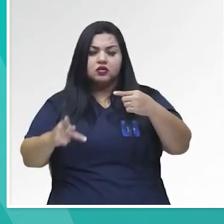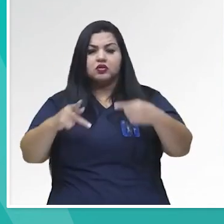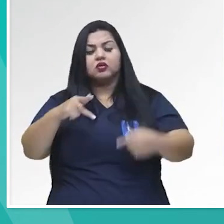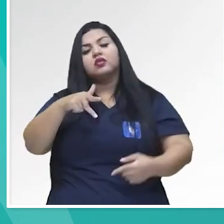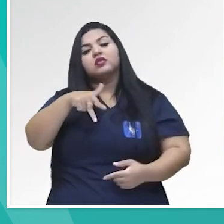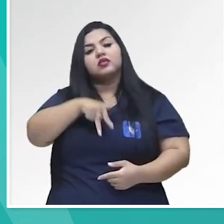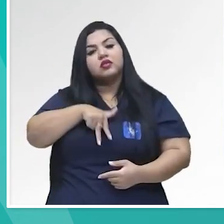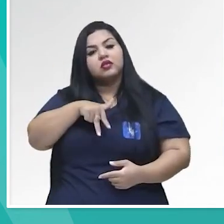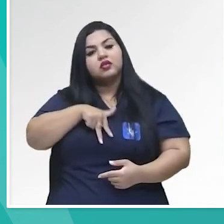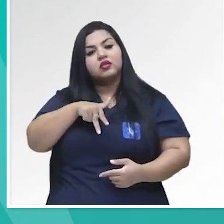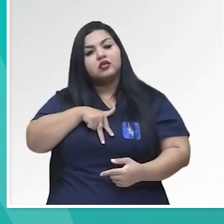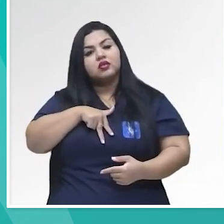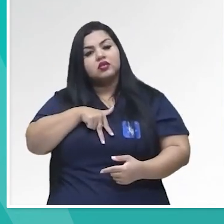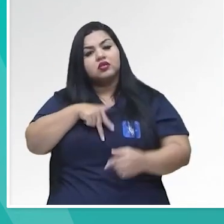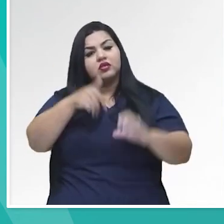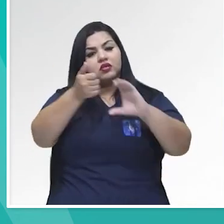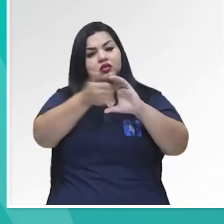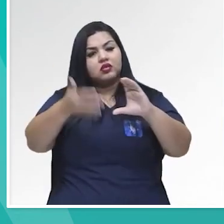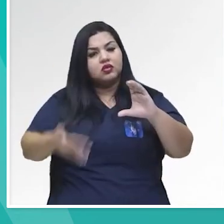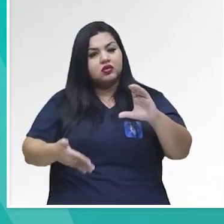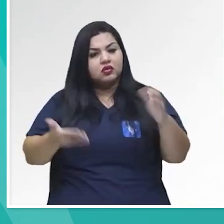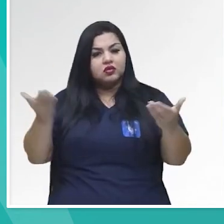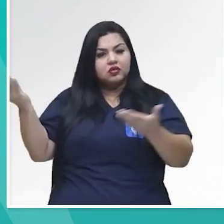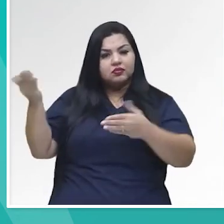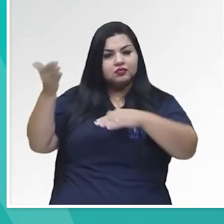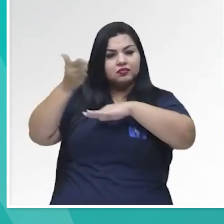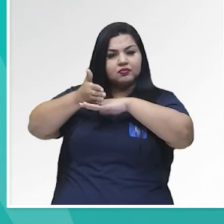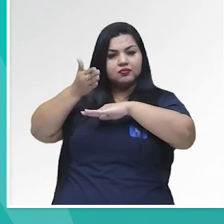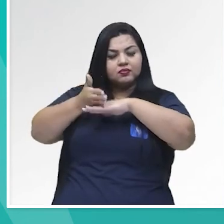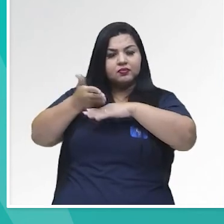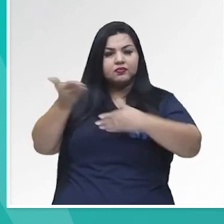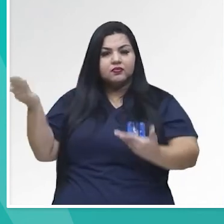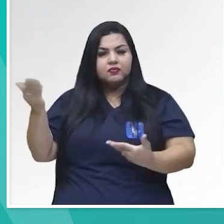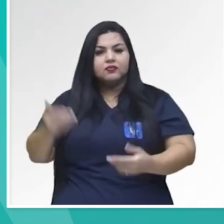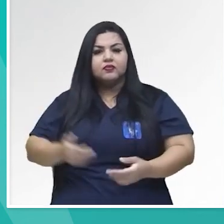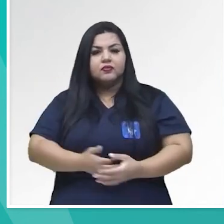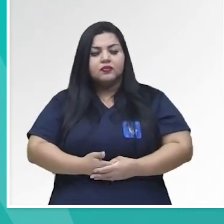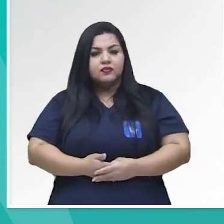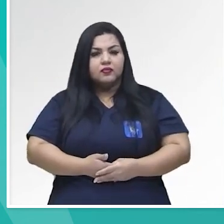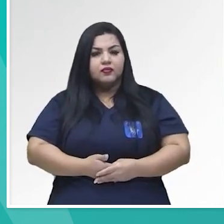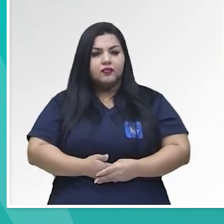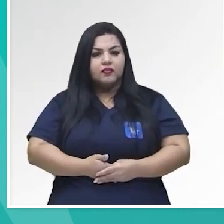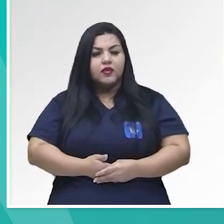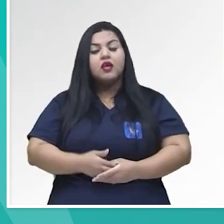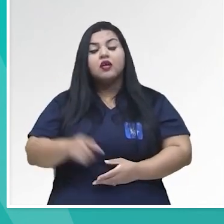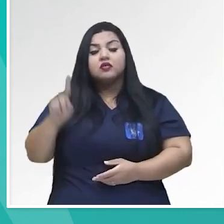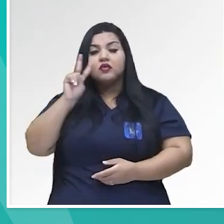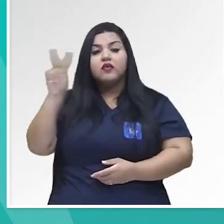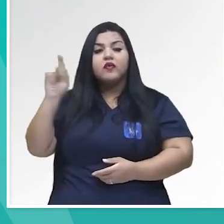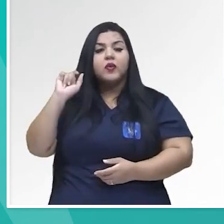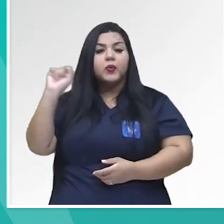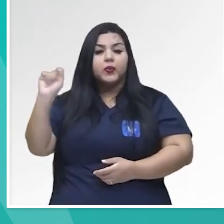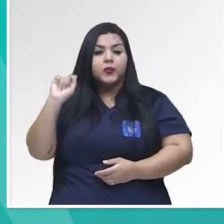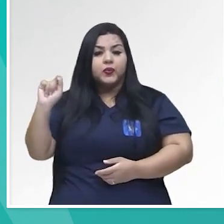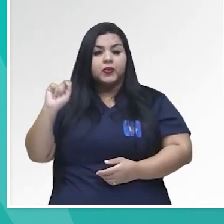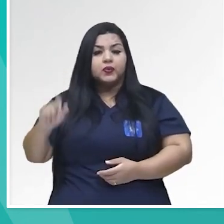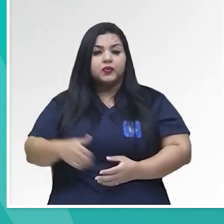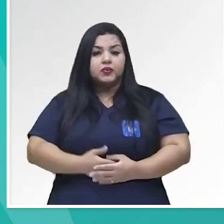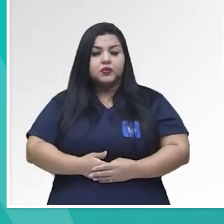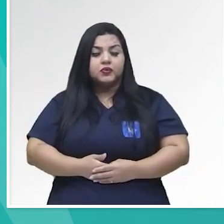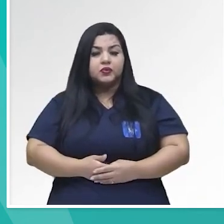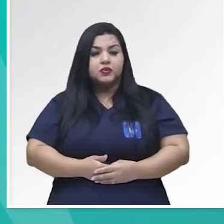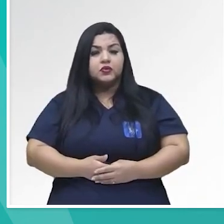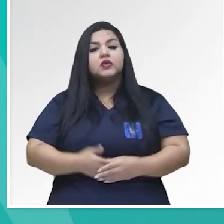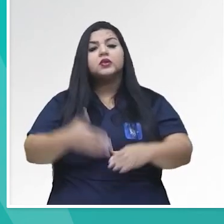antropocêntrico através das características da modernidade, né? Aqui você vai ver que é o seguinte, na